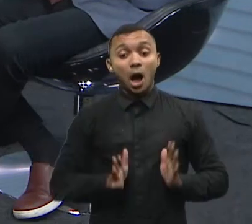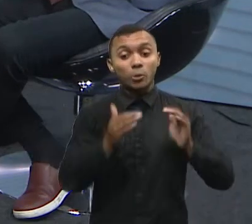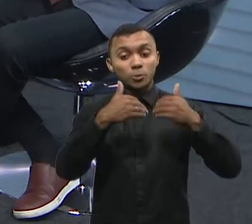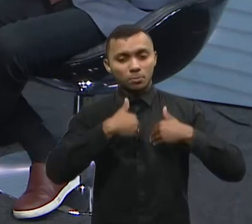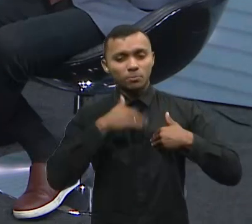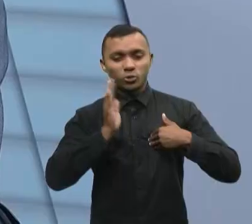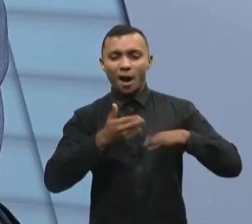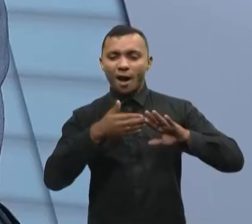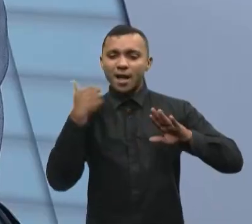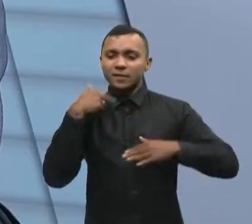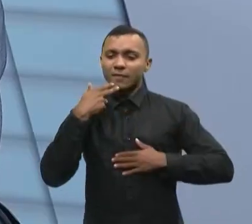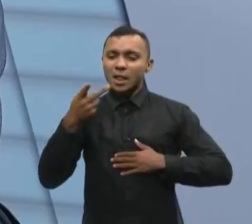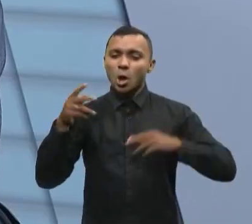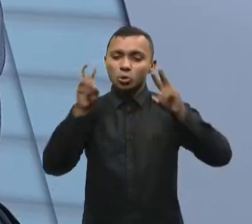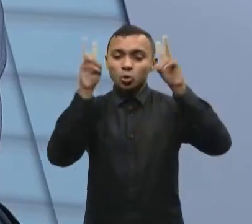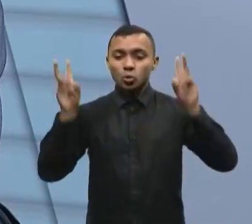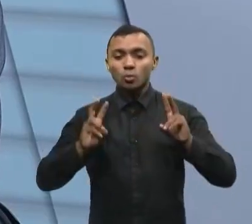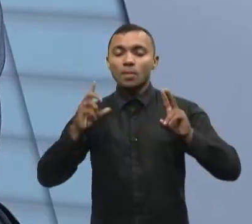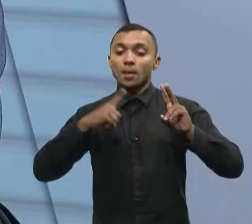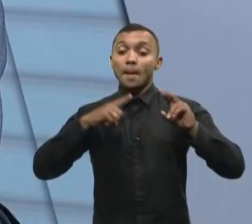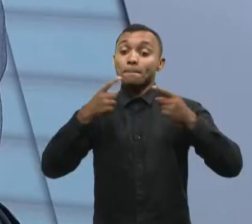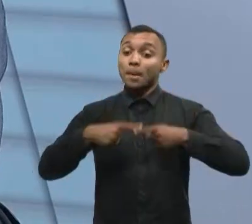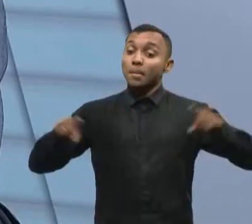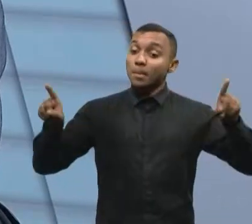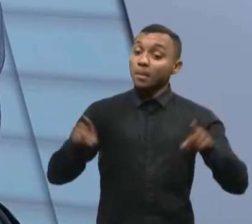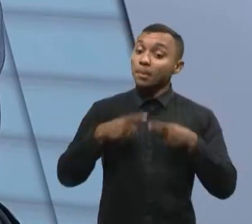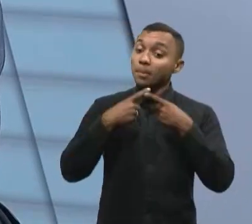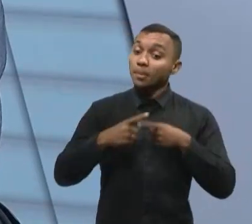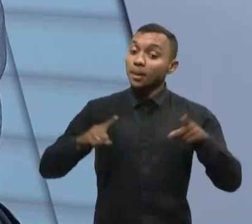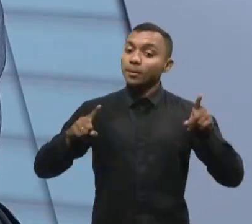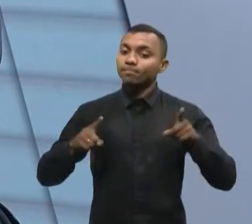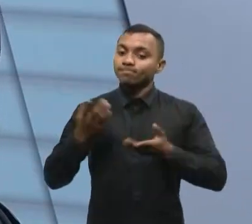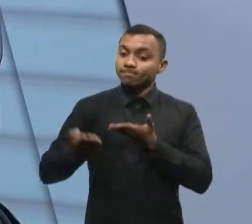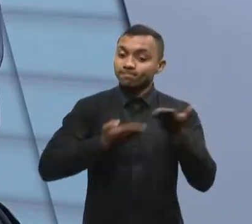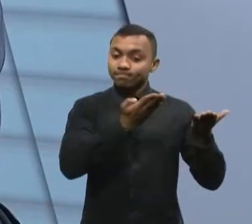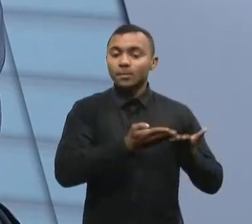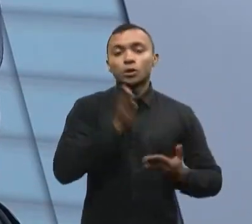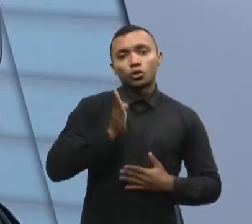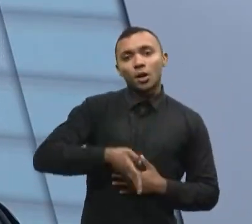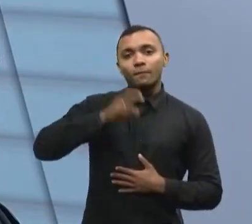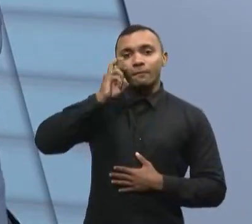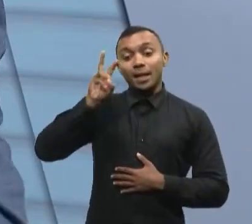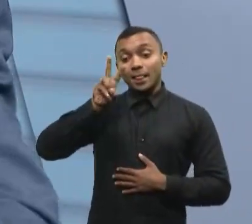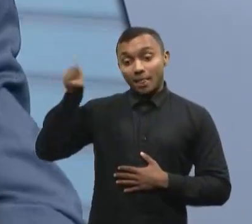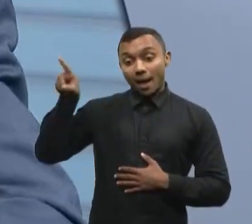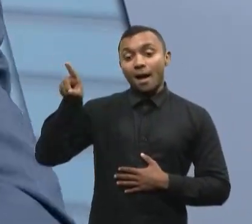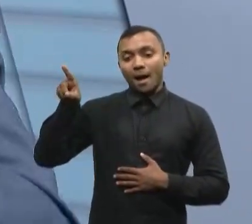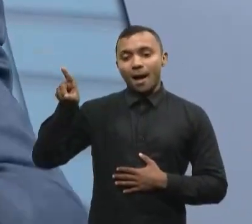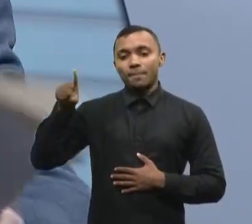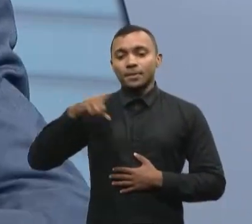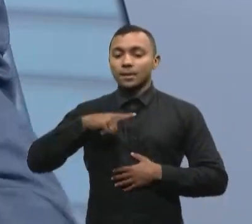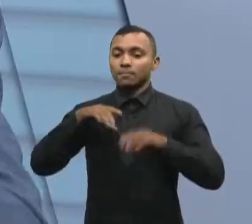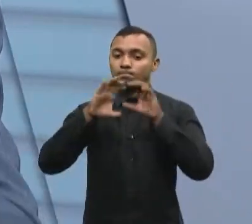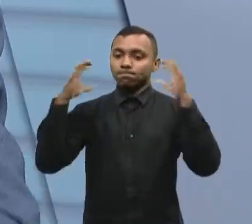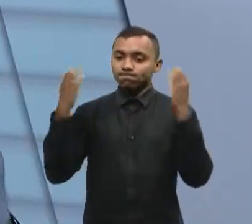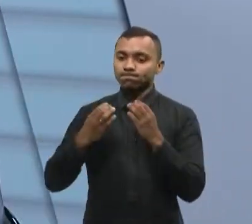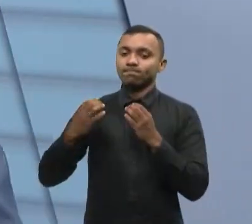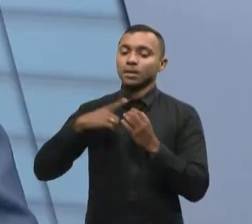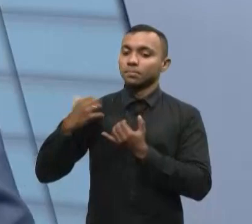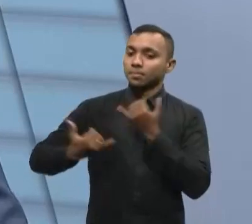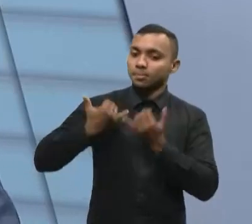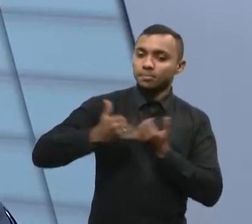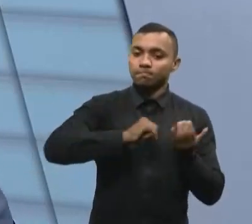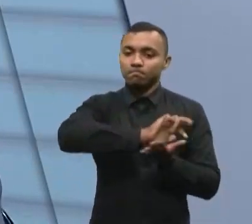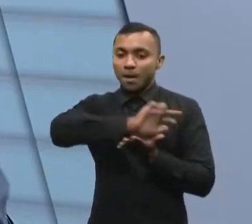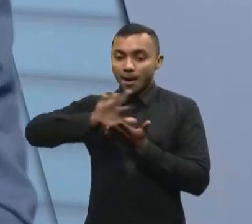Você falou aí em música, terapia, né? Eu vi, inclusive, lá no iPrédio, uma sala de jogos, etc. É um